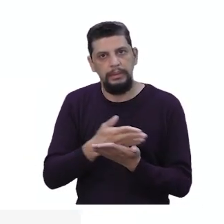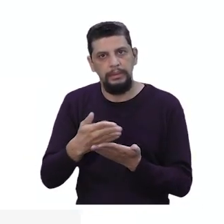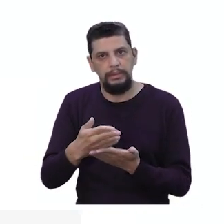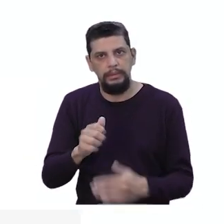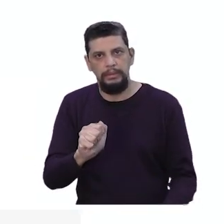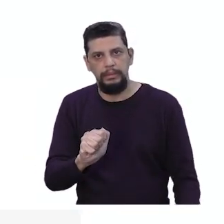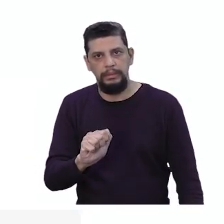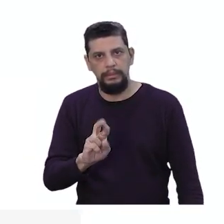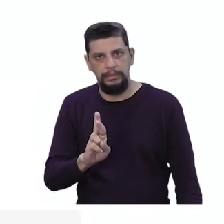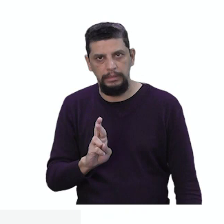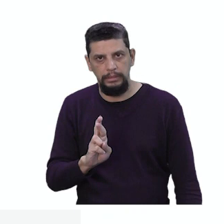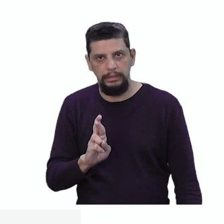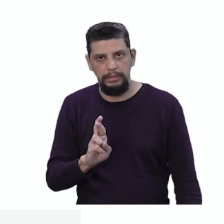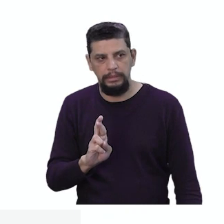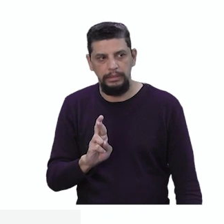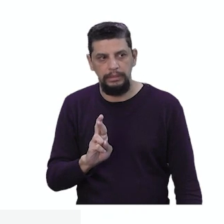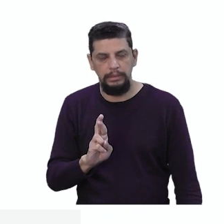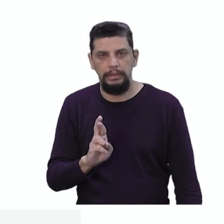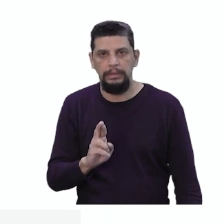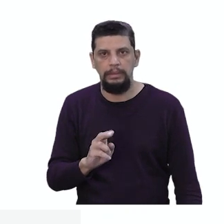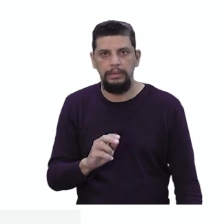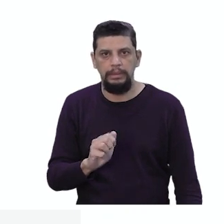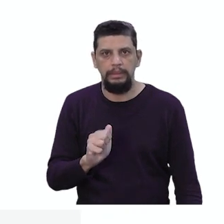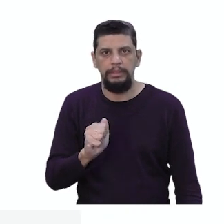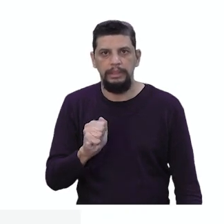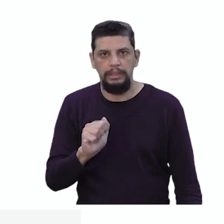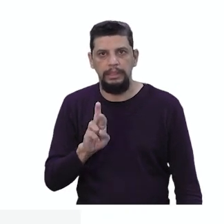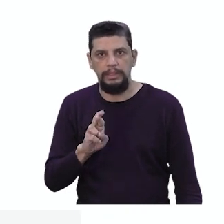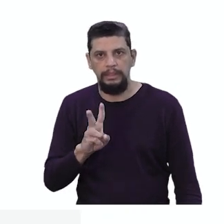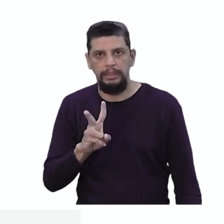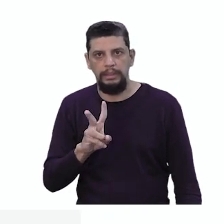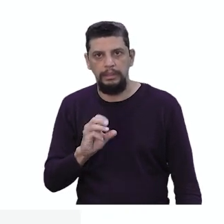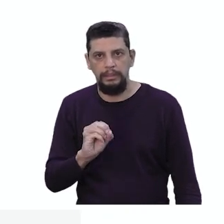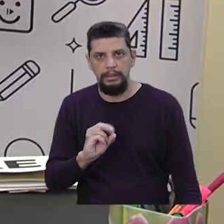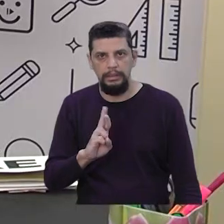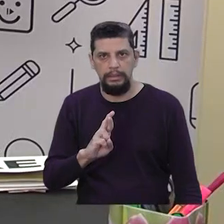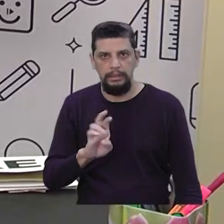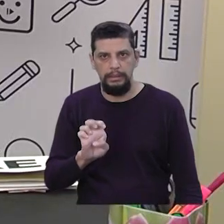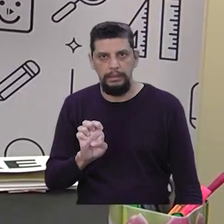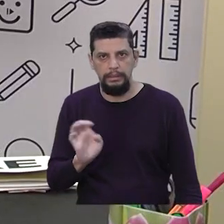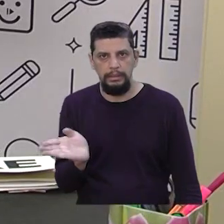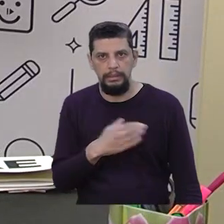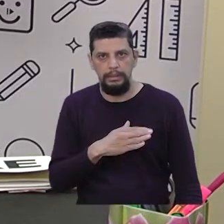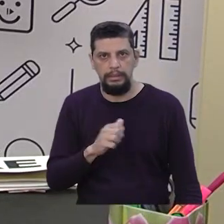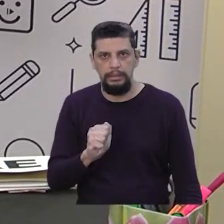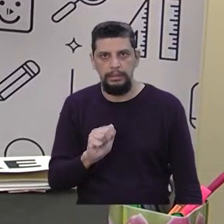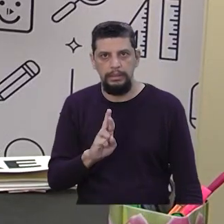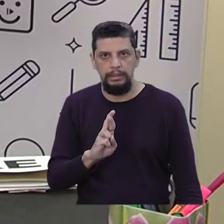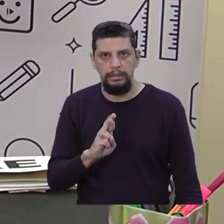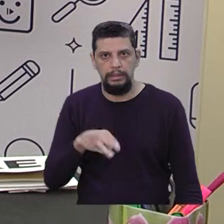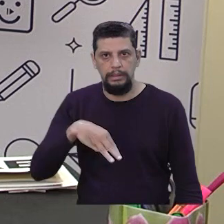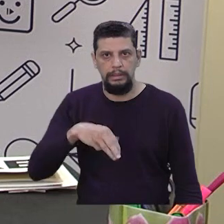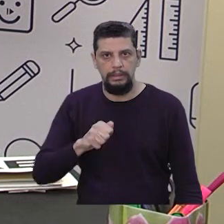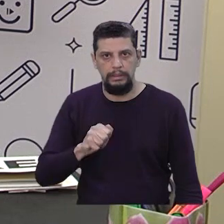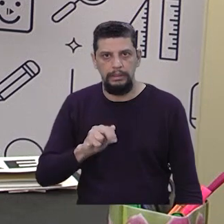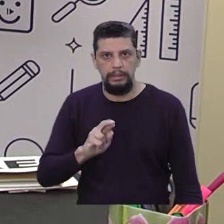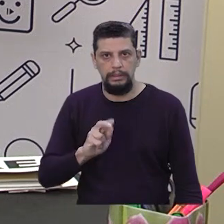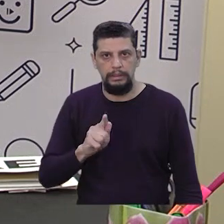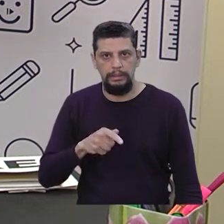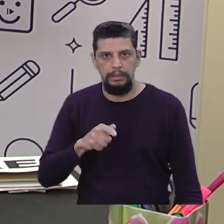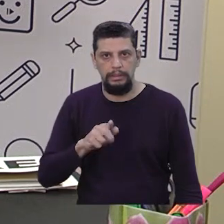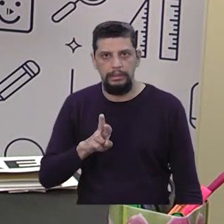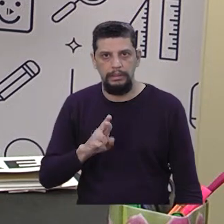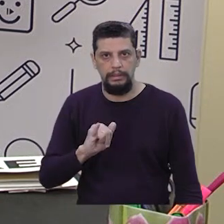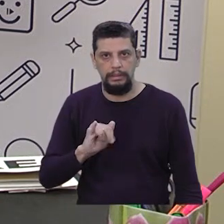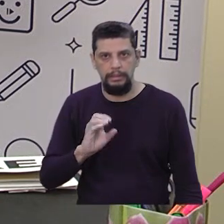inicia com ar. Da árvore, do armário. E agora,